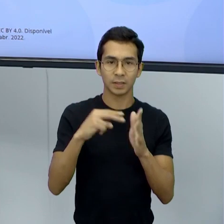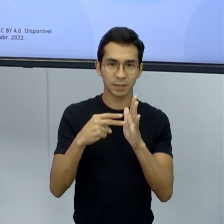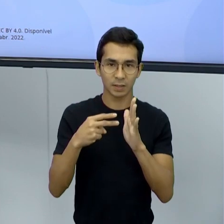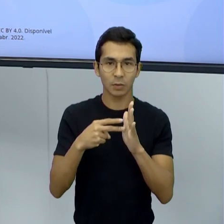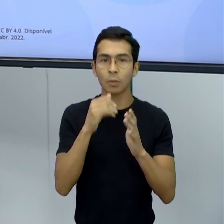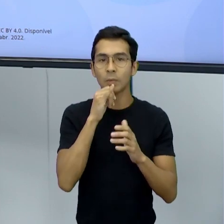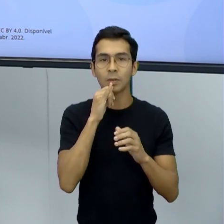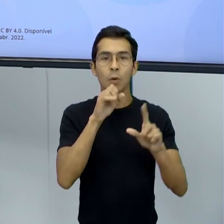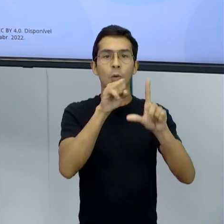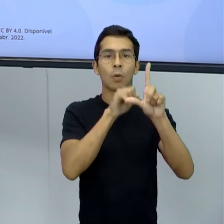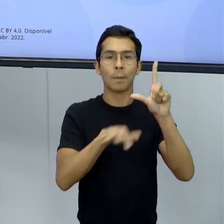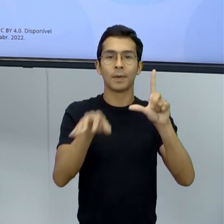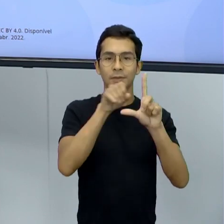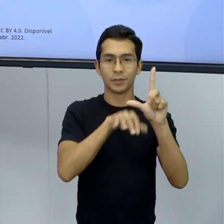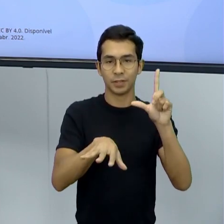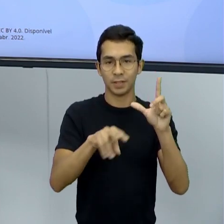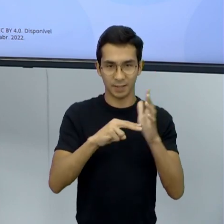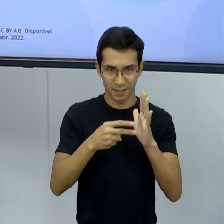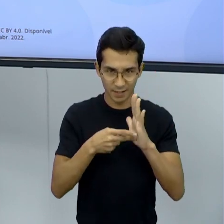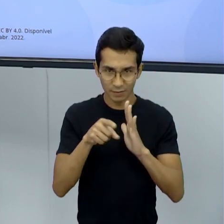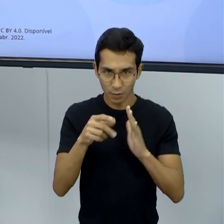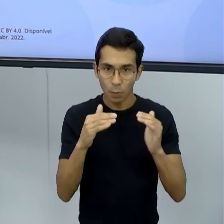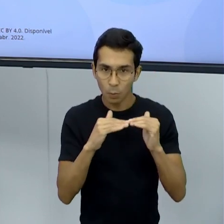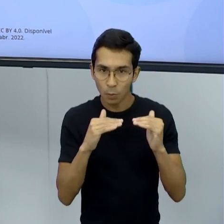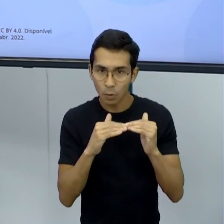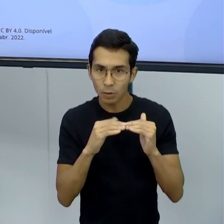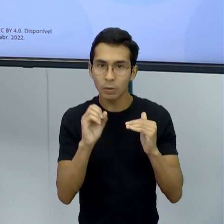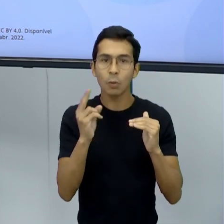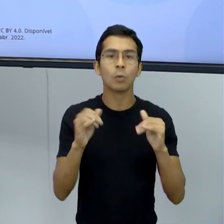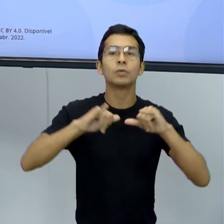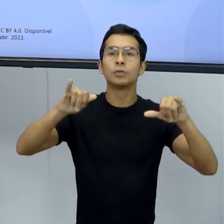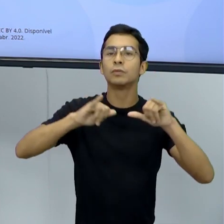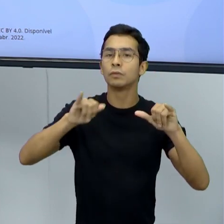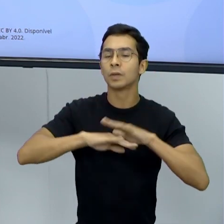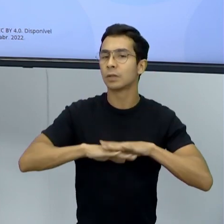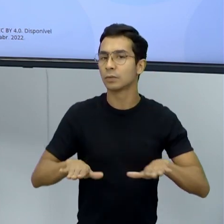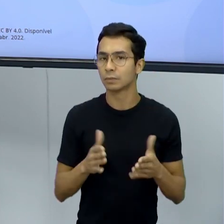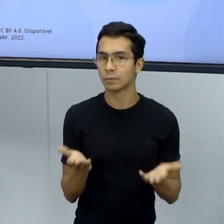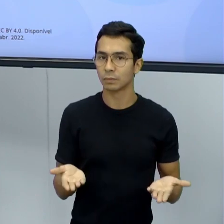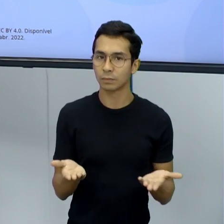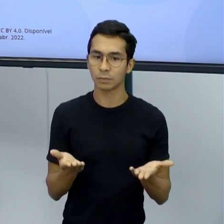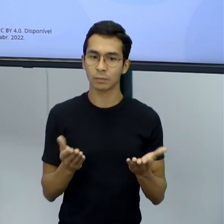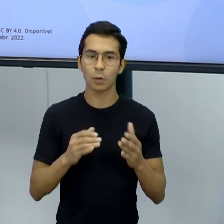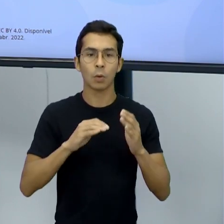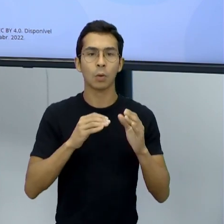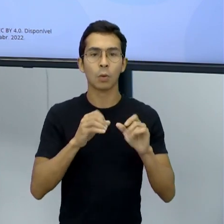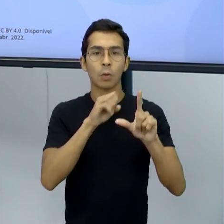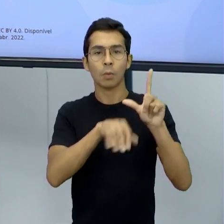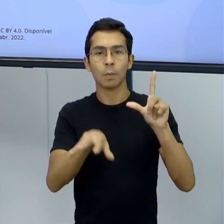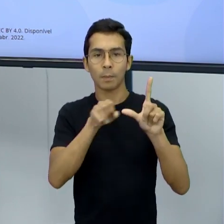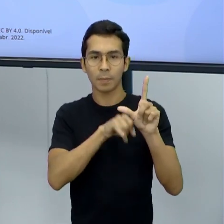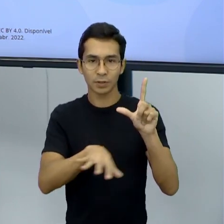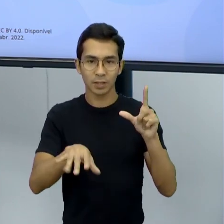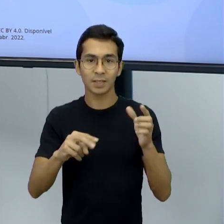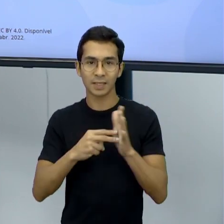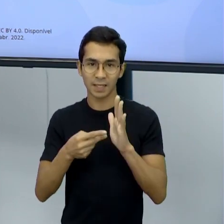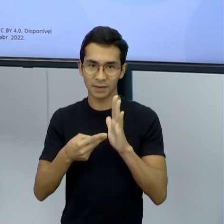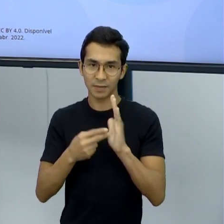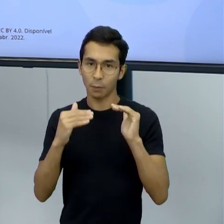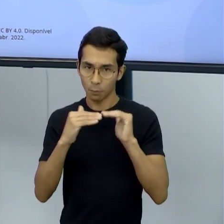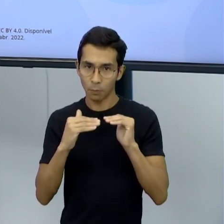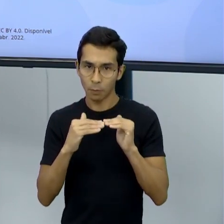você está apenas querendo divulgar a ideia? Pense a respeito. Compartilhar é concordar? Dar like é